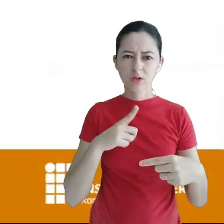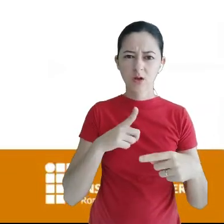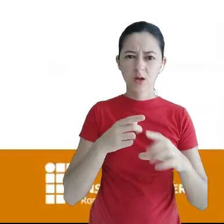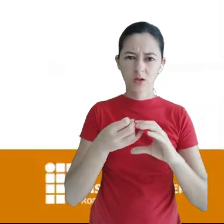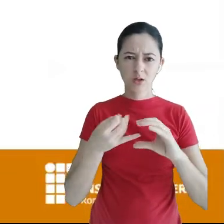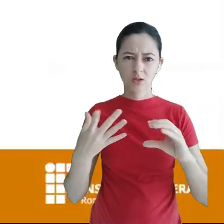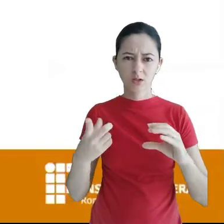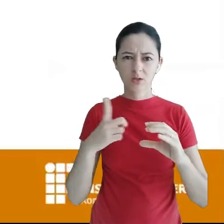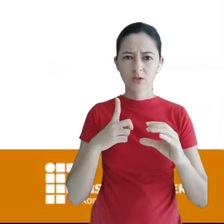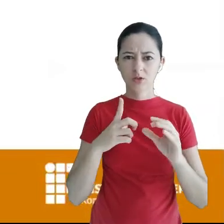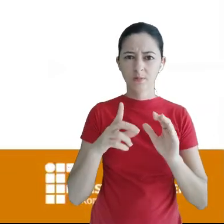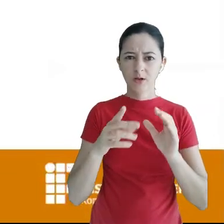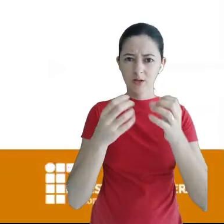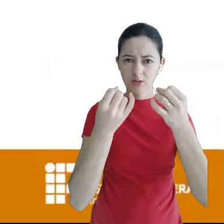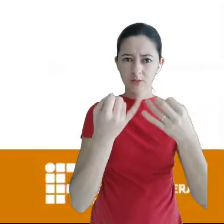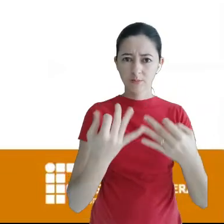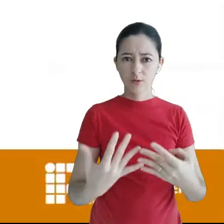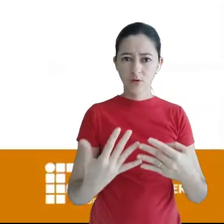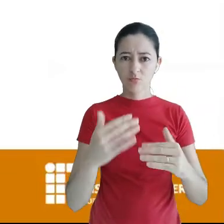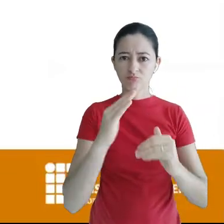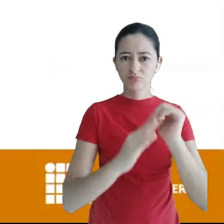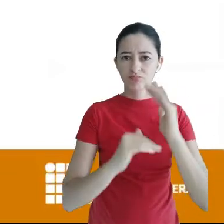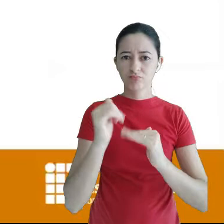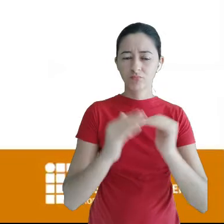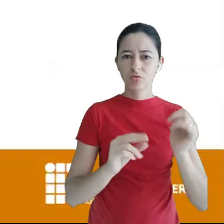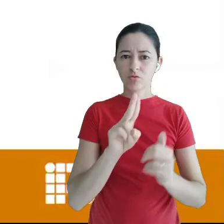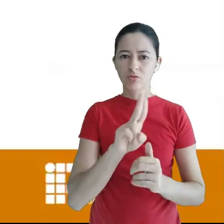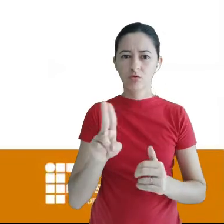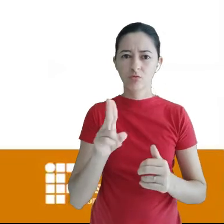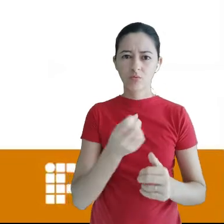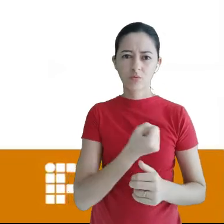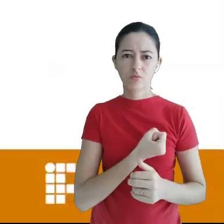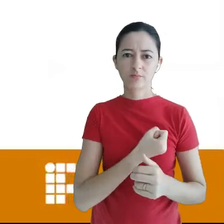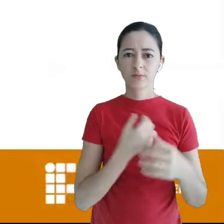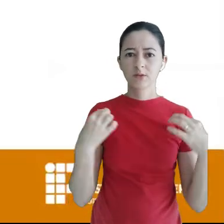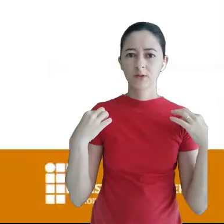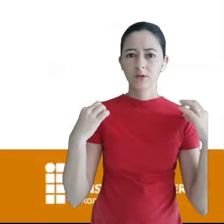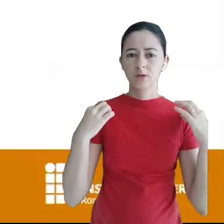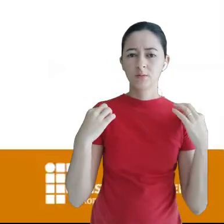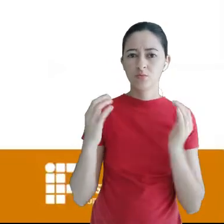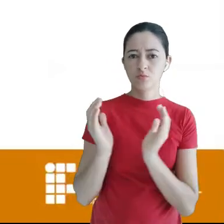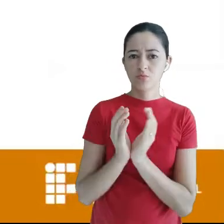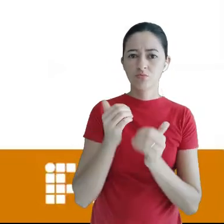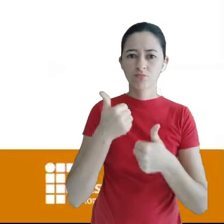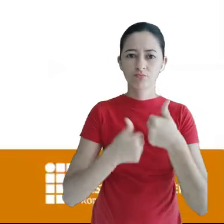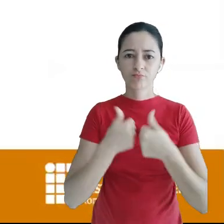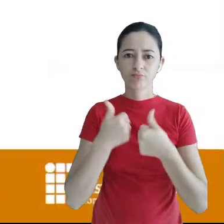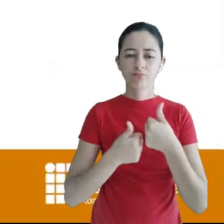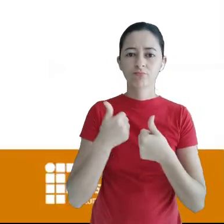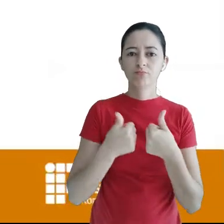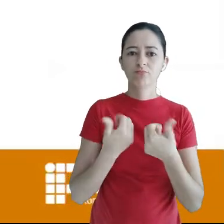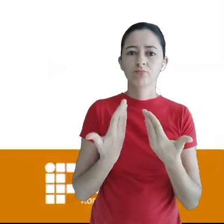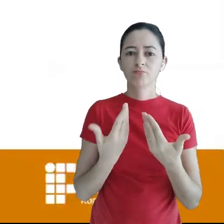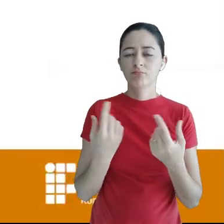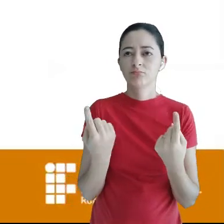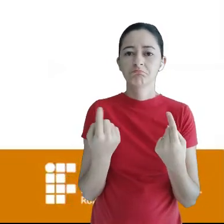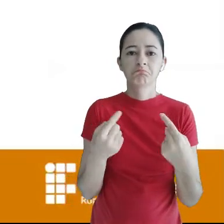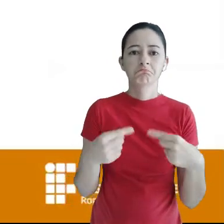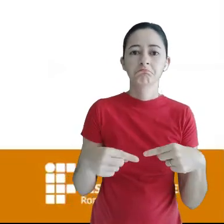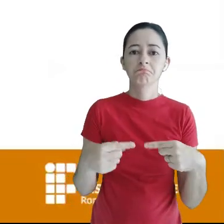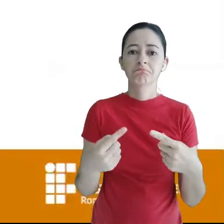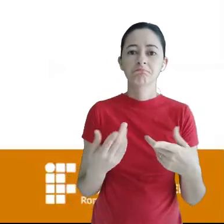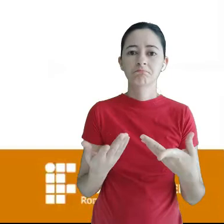para definir o jogador é saber a partida? Tipo, nome, camisa, posição, time e partida